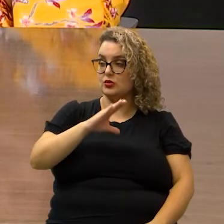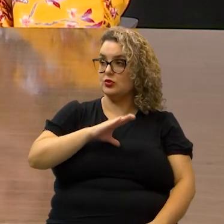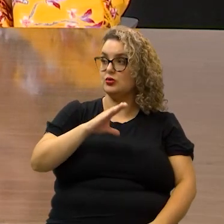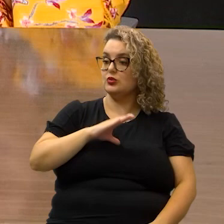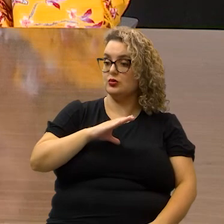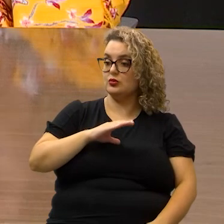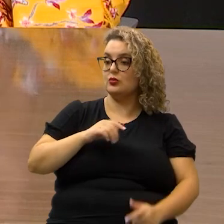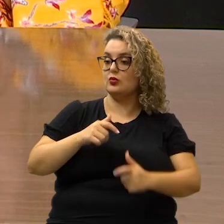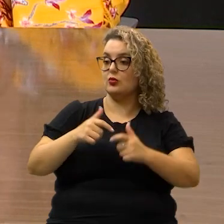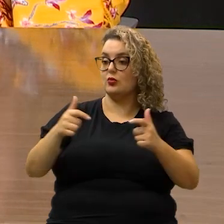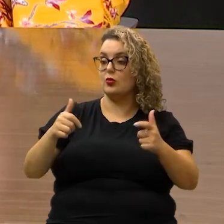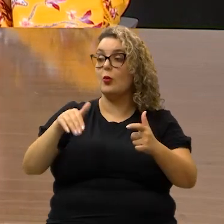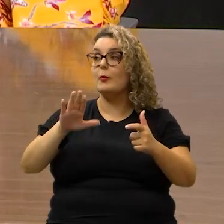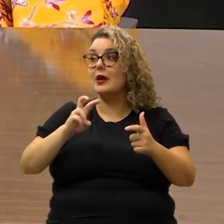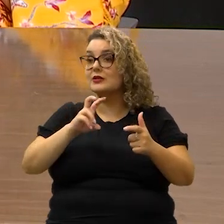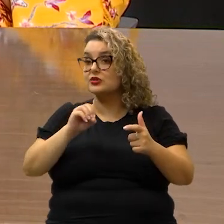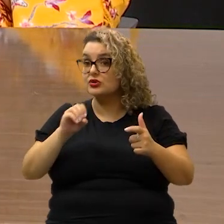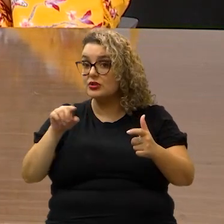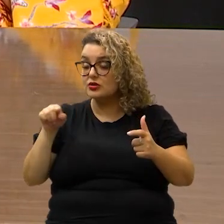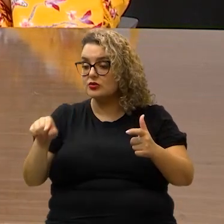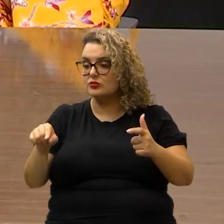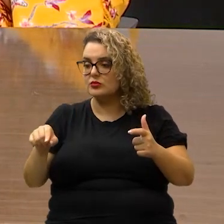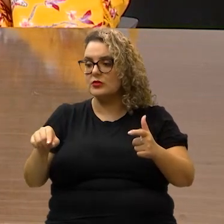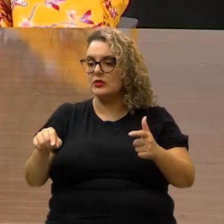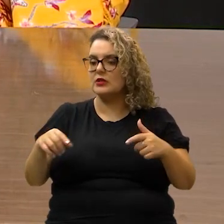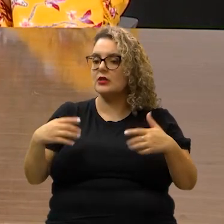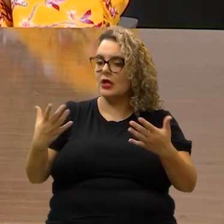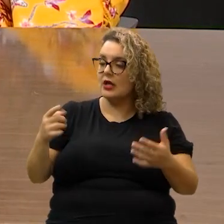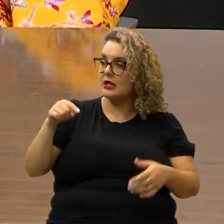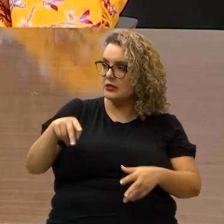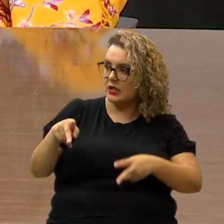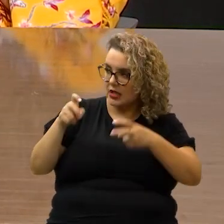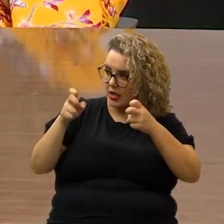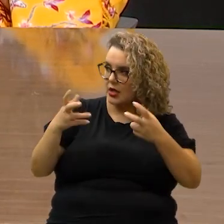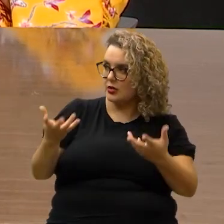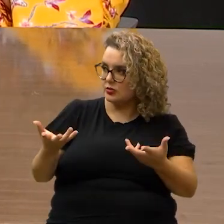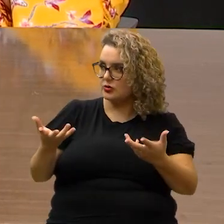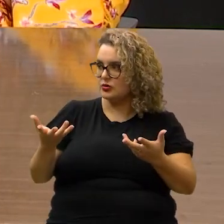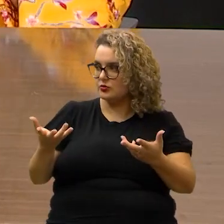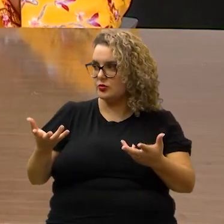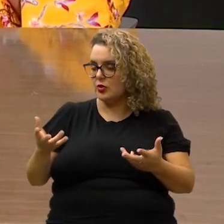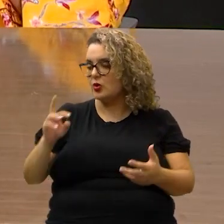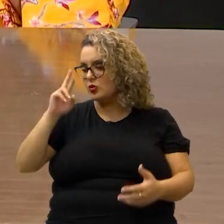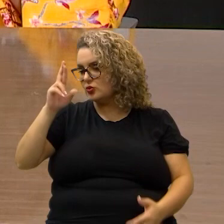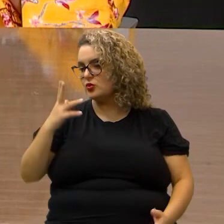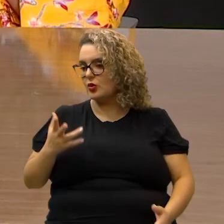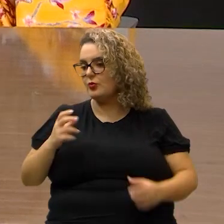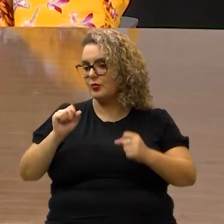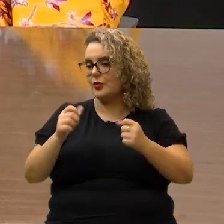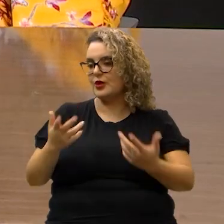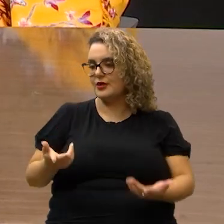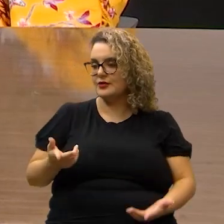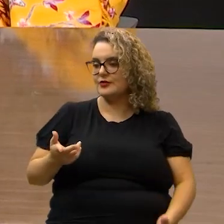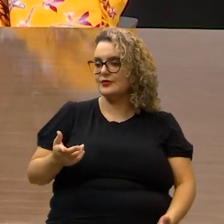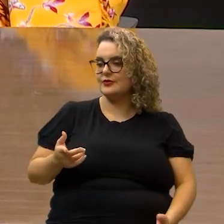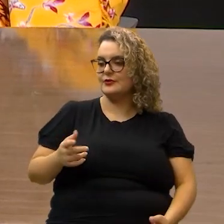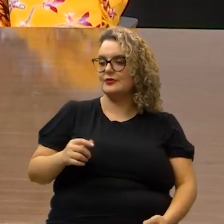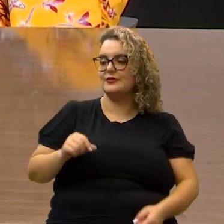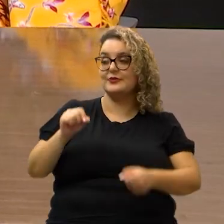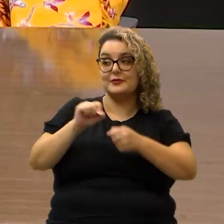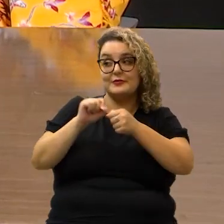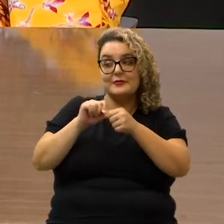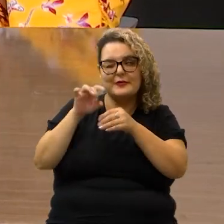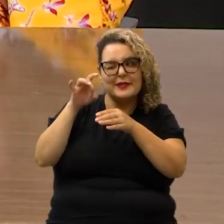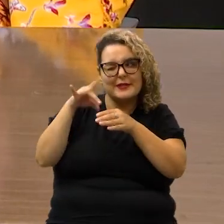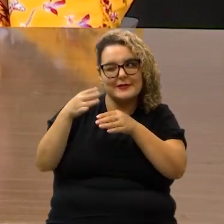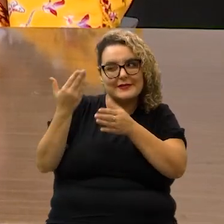mil habitantes. Né? Esse reconhecimento, o senhor pode dizer que plantou lá atrás essa sementinha?